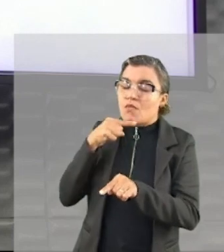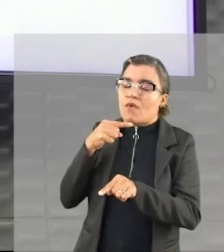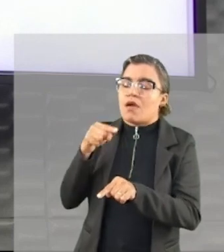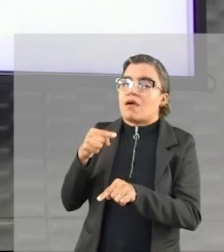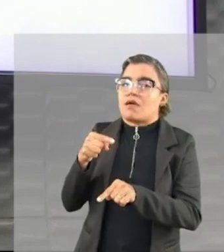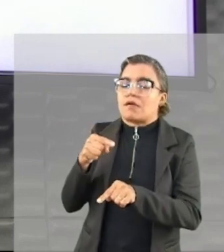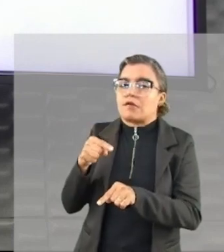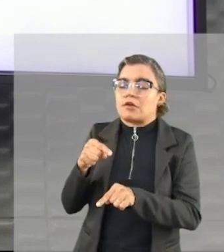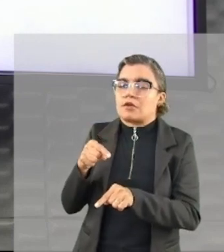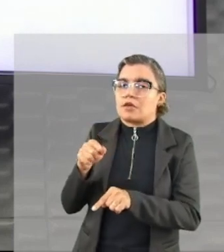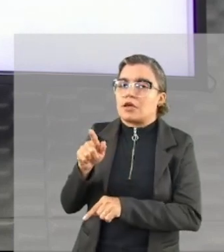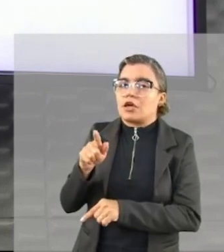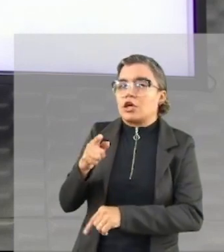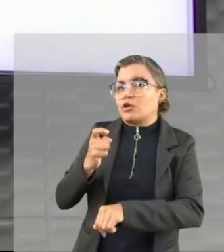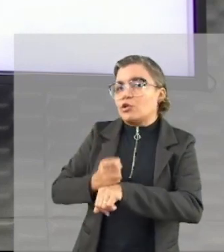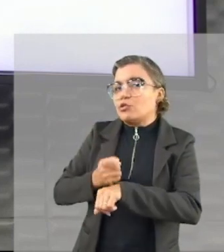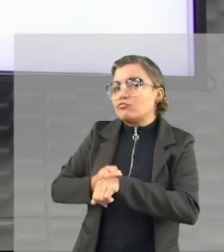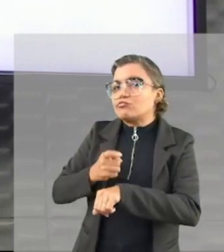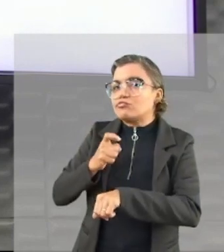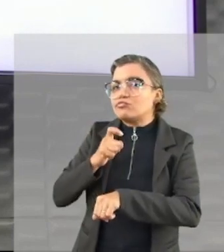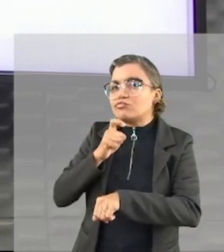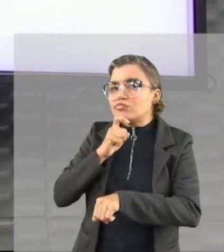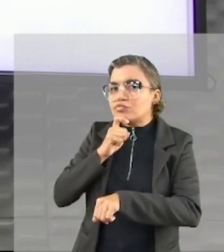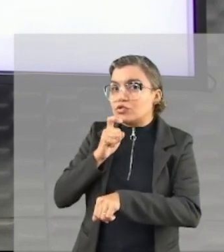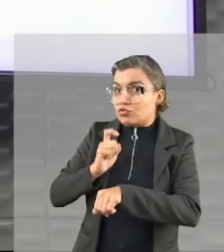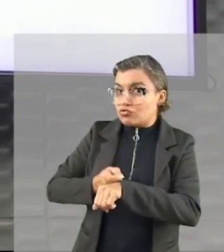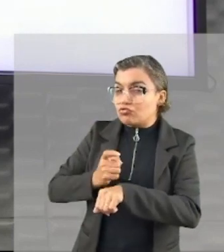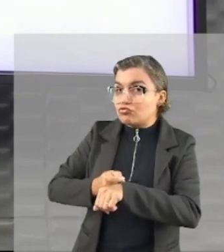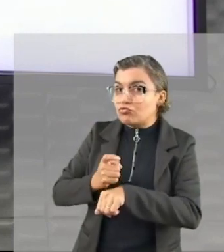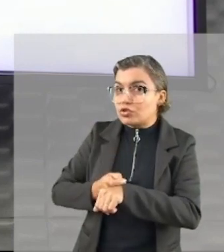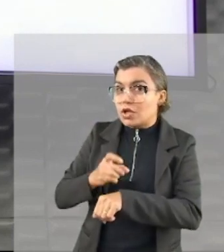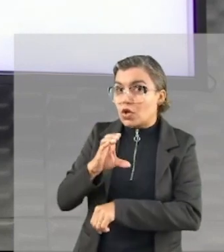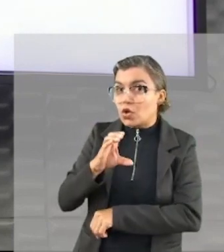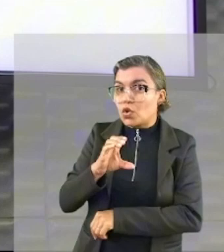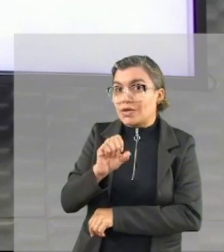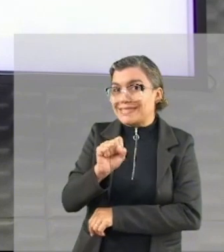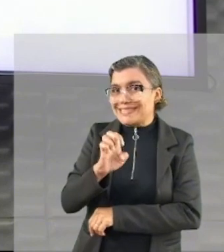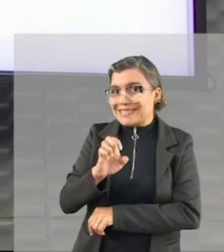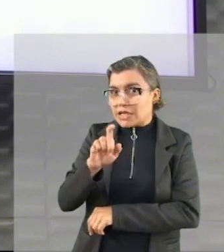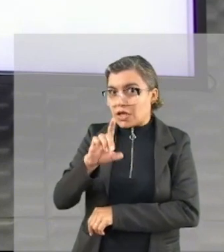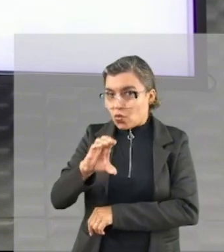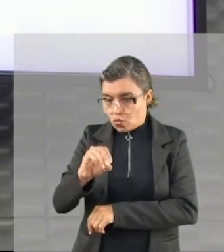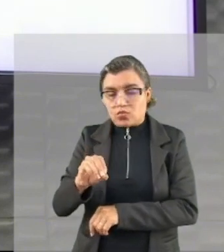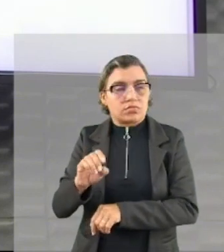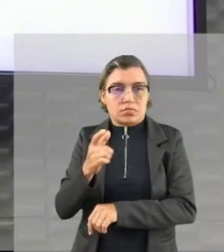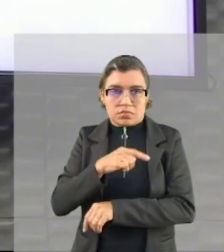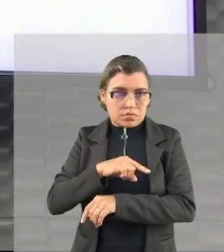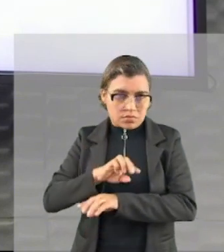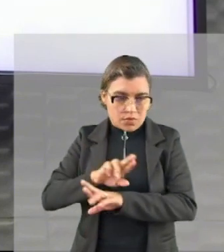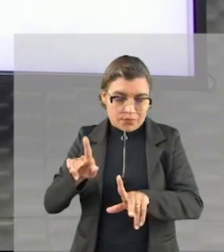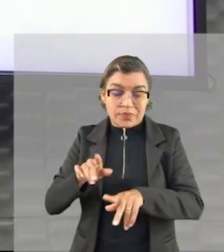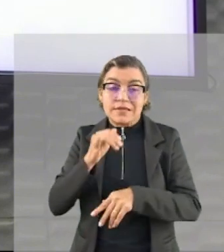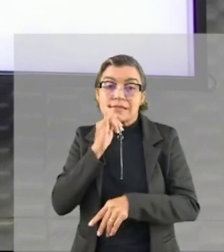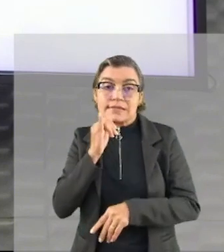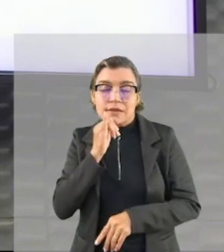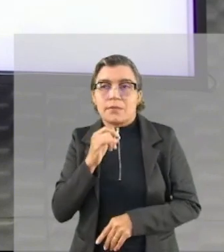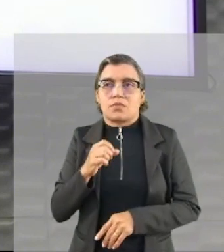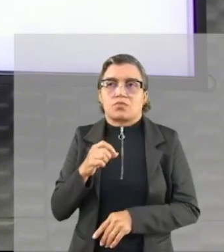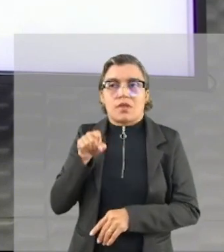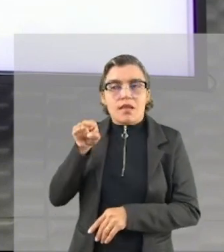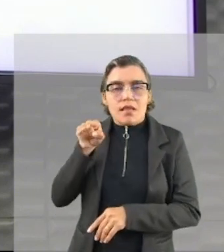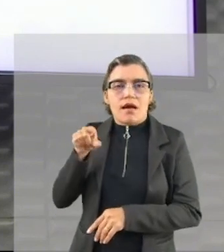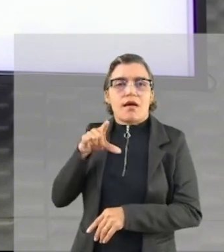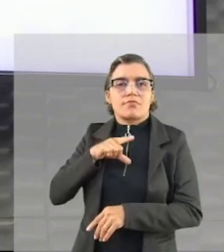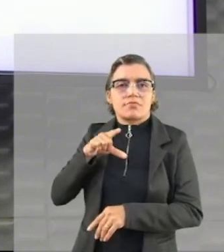O congelador da geladeira é quando ele fica com aquela grossa camada de gelo. Ali, quanto mais gelo tiver